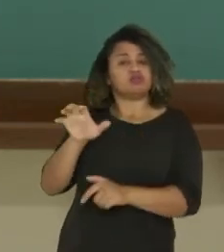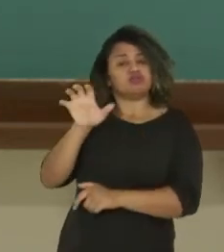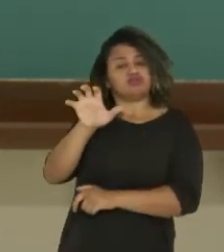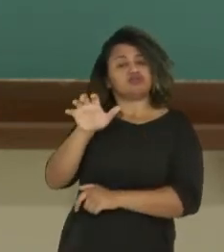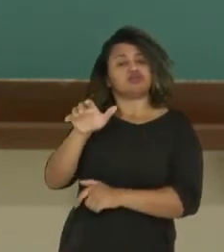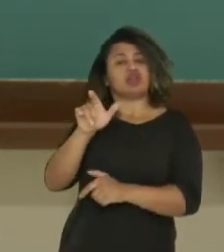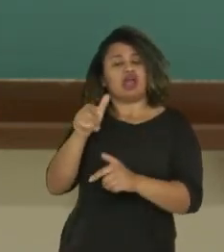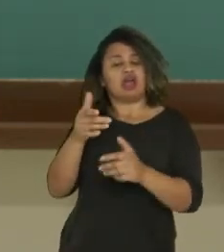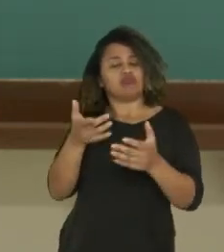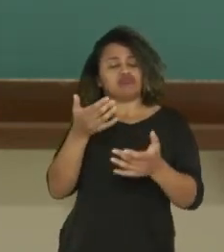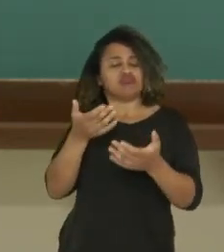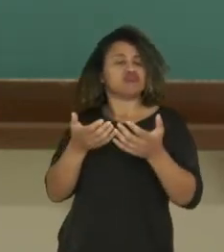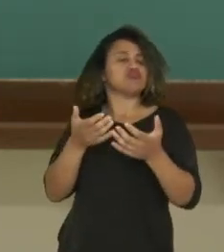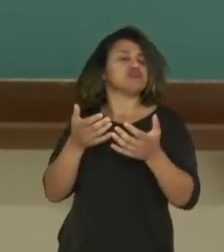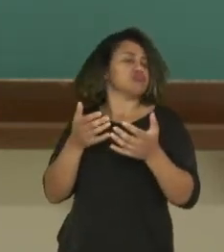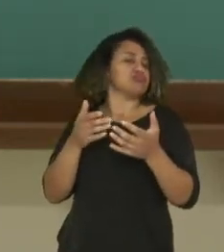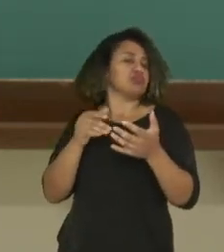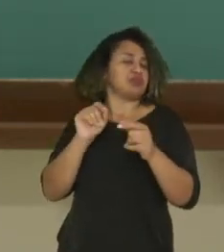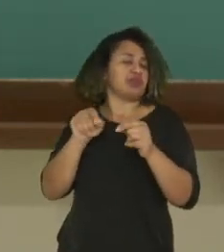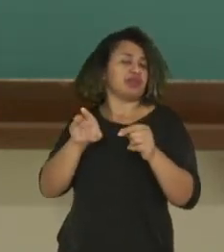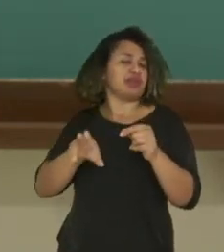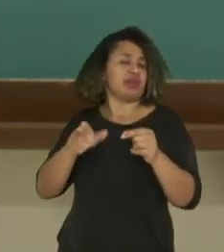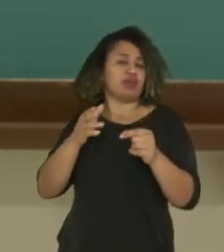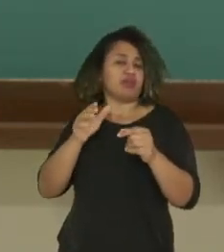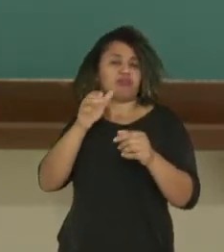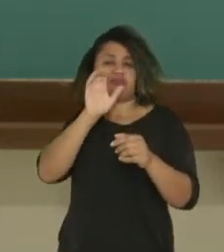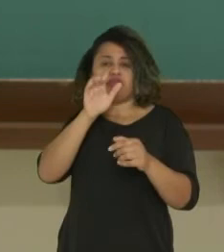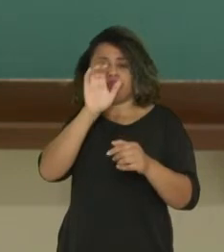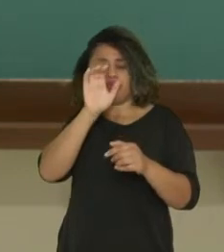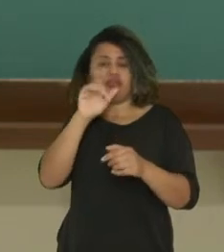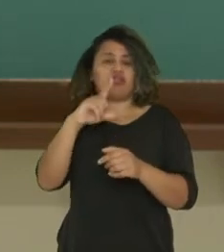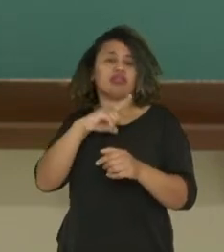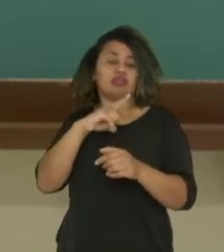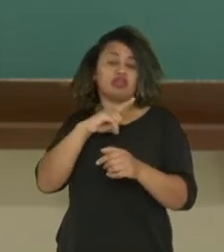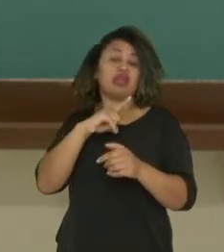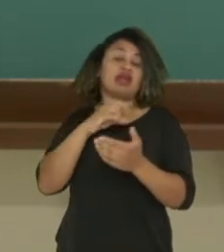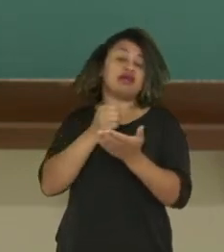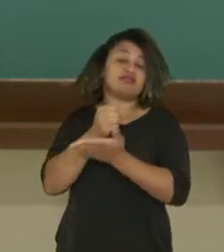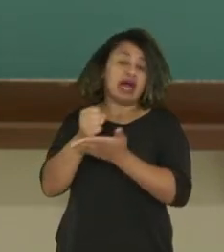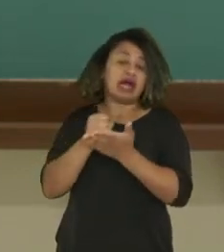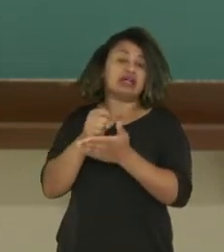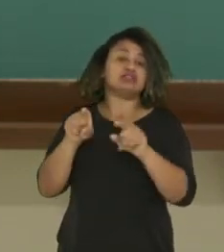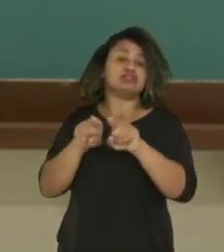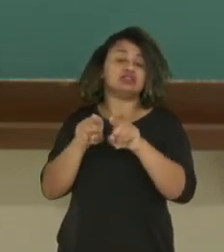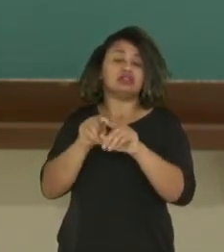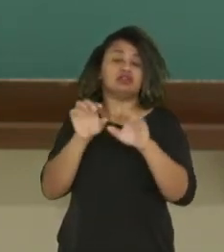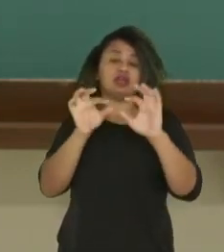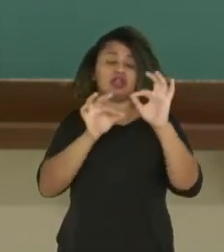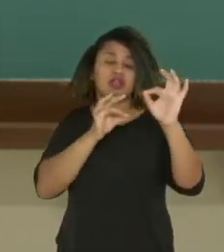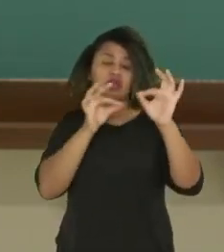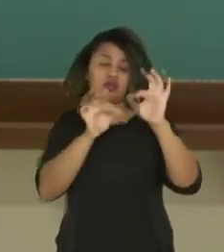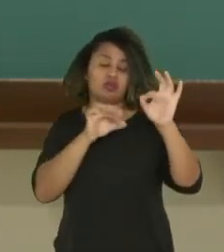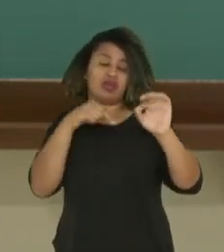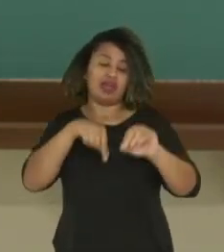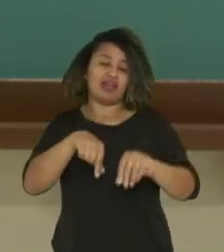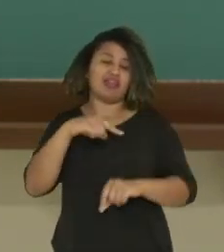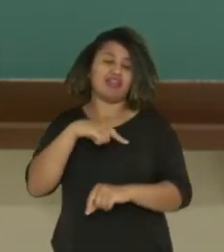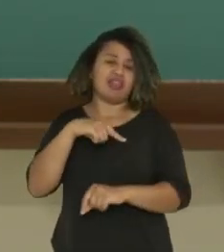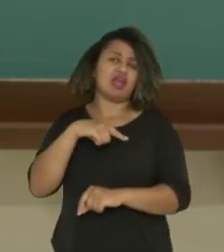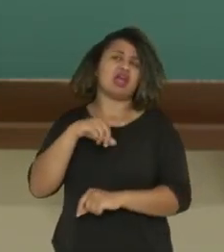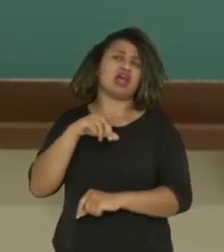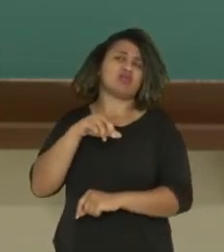Um fermentado partindo aí também da uva, tá? Nós temos aqui, por exemplo, o